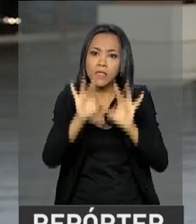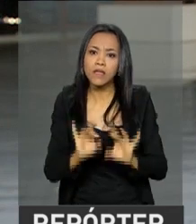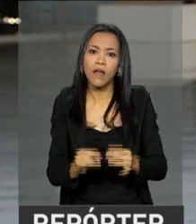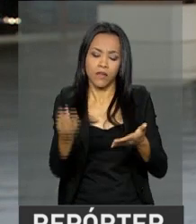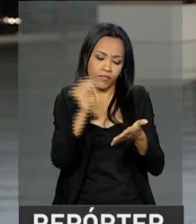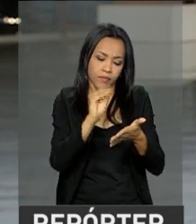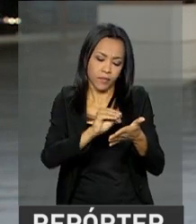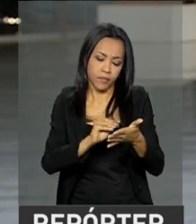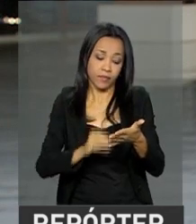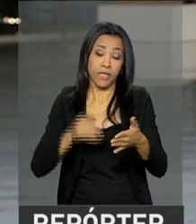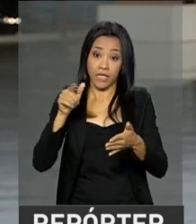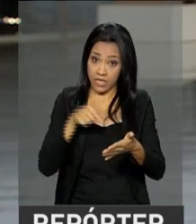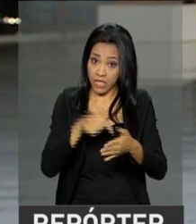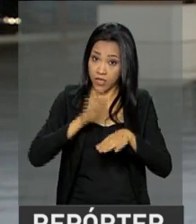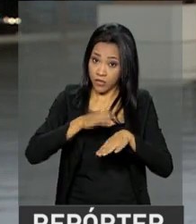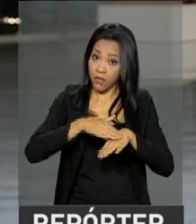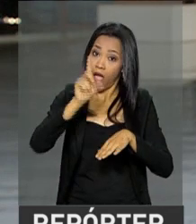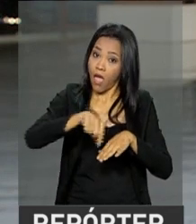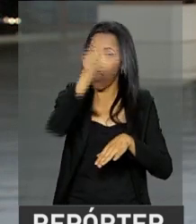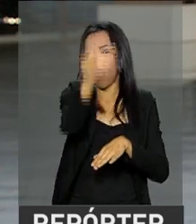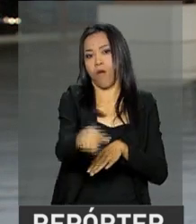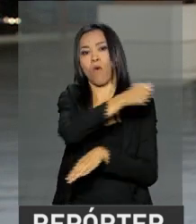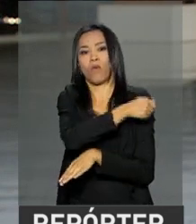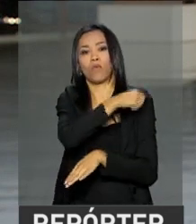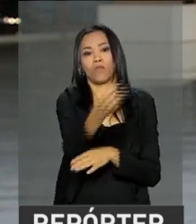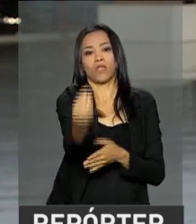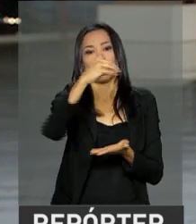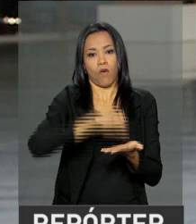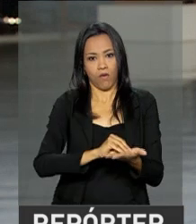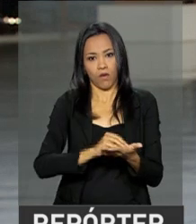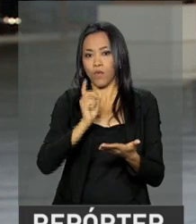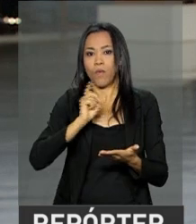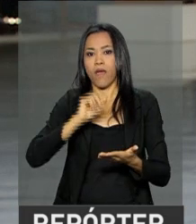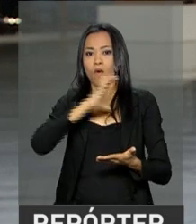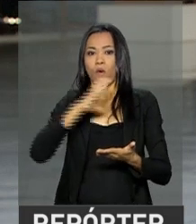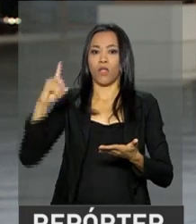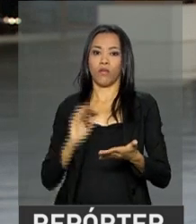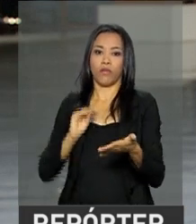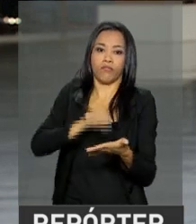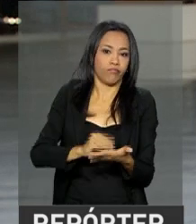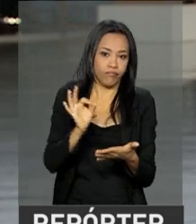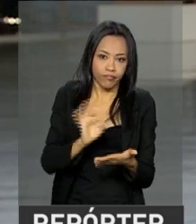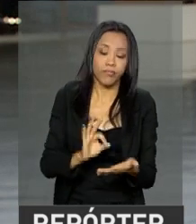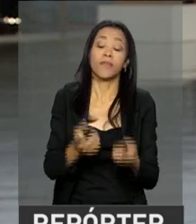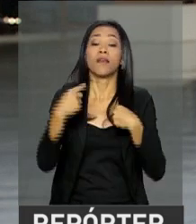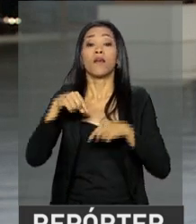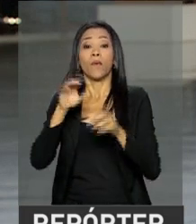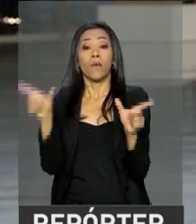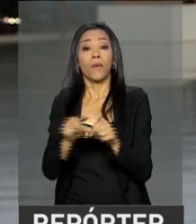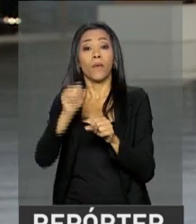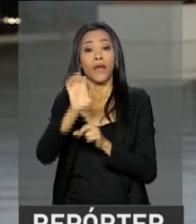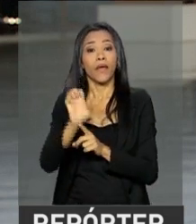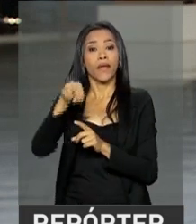essa parte é de responsabilidade do Estudante o enad ele avalia o desempenho de estudantes que estão